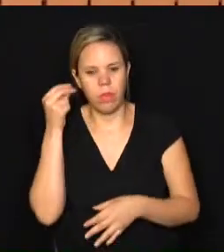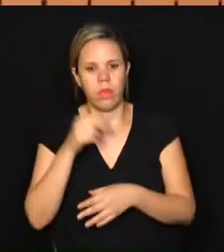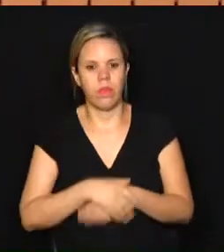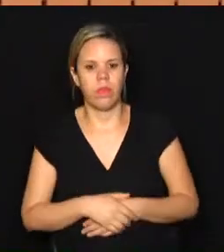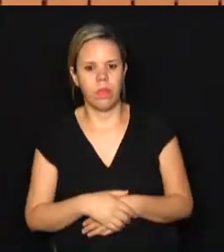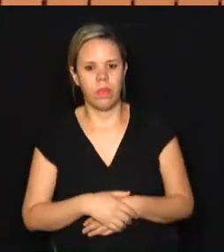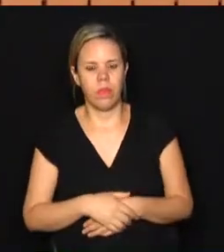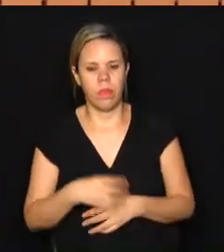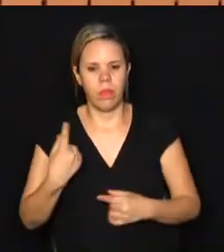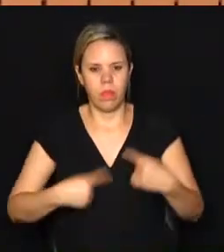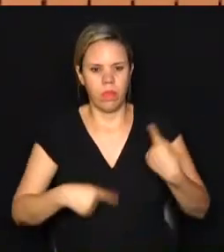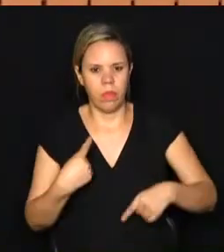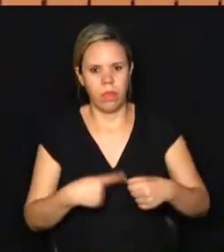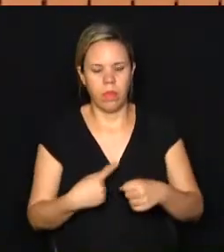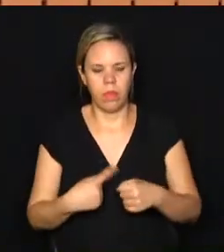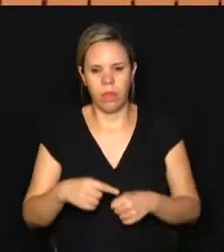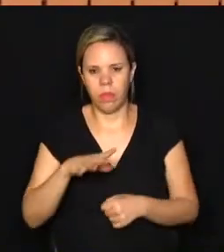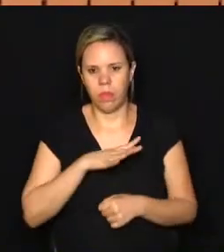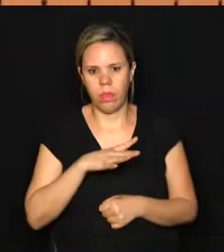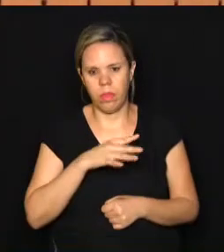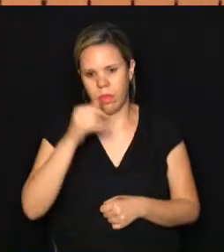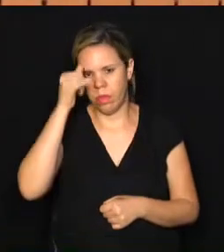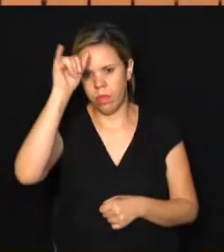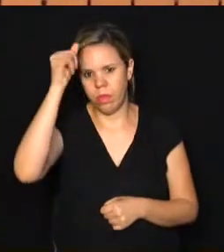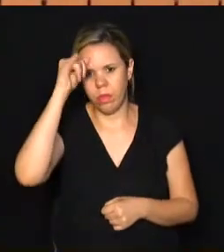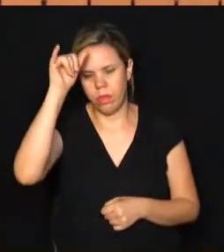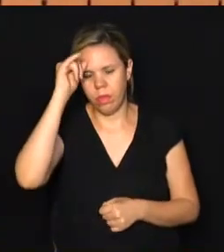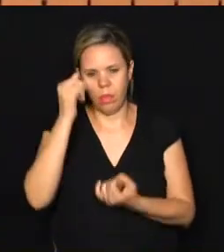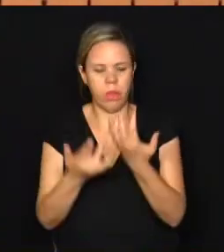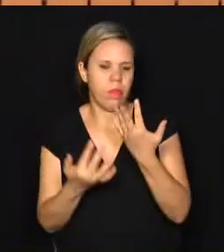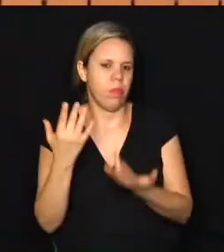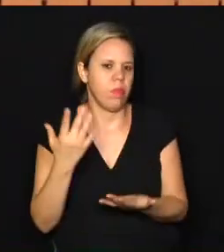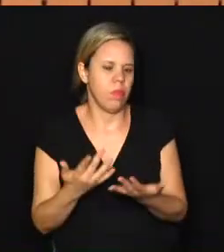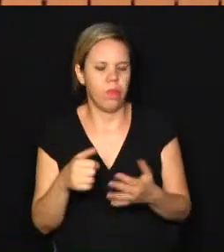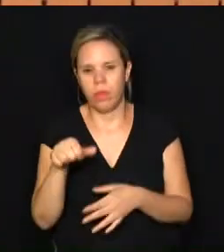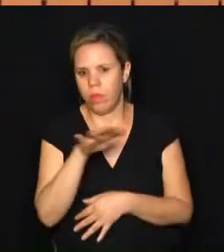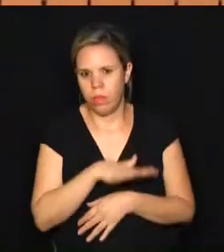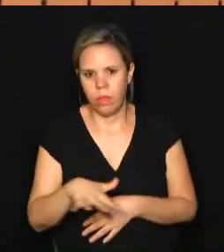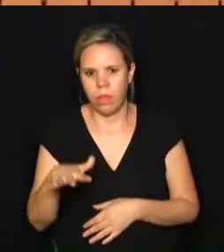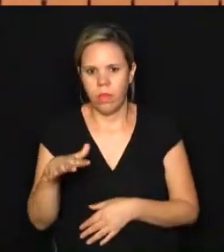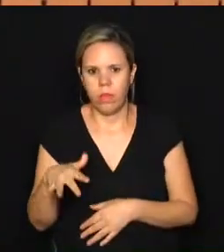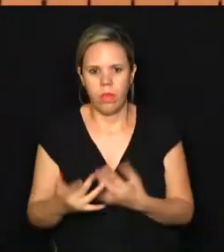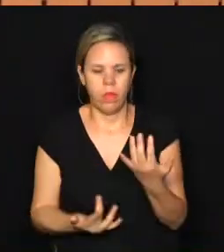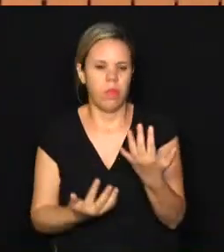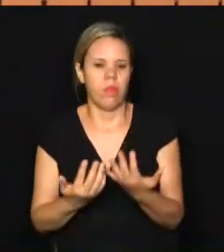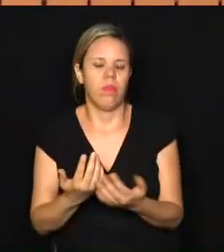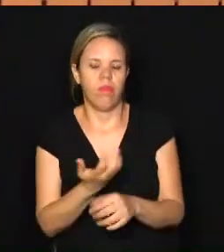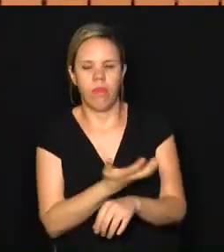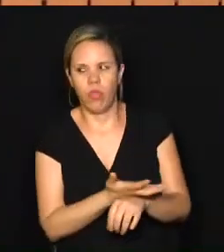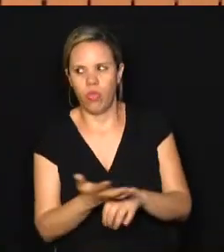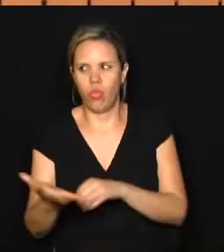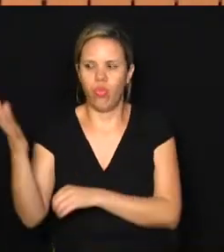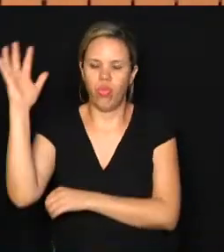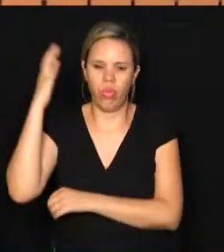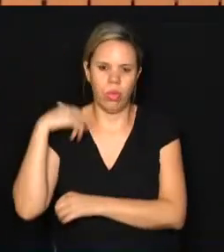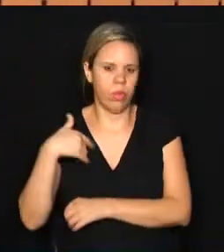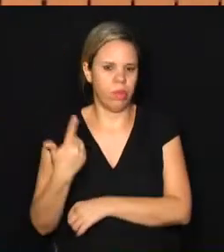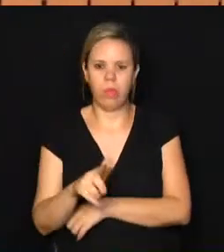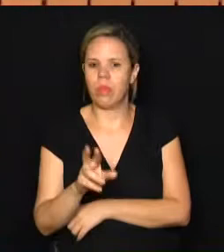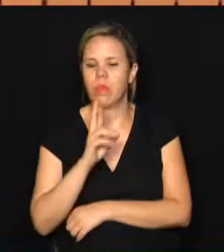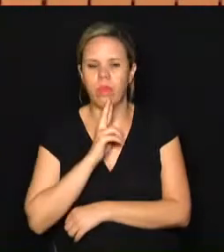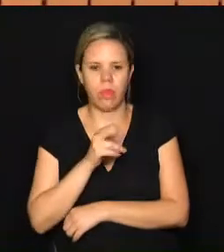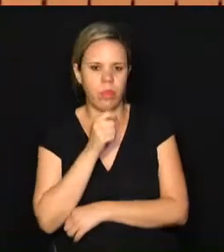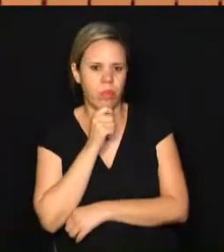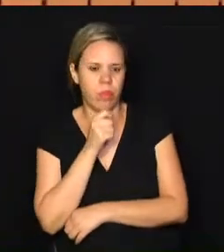relação à política municipal de combate aos incêndios nas áreas de mata, mas nós não tivemos resposta ainda. Acho que é